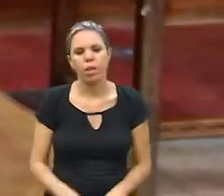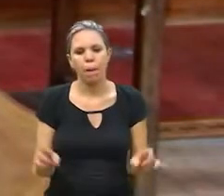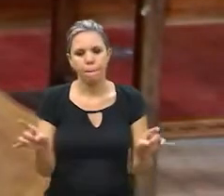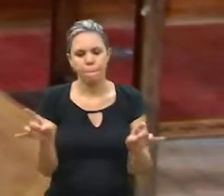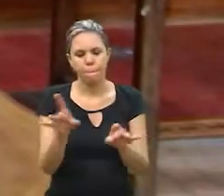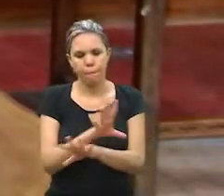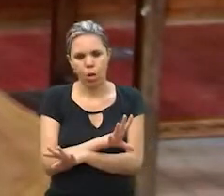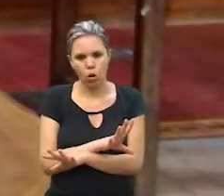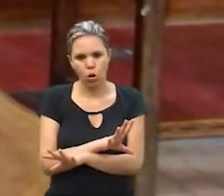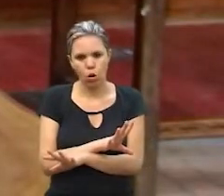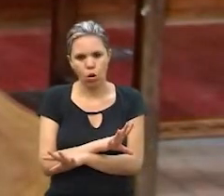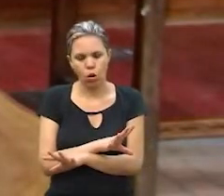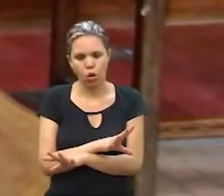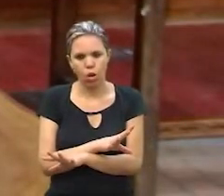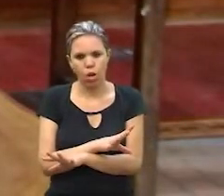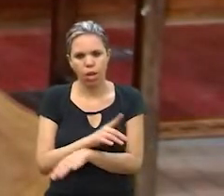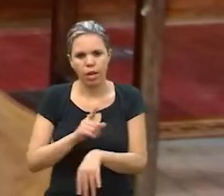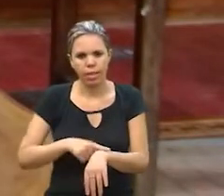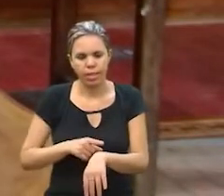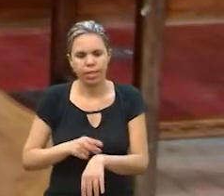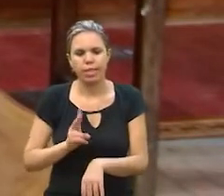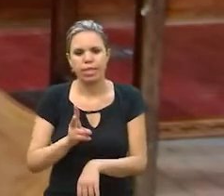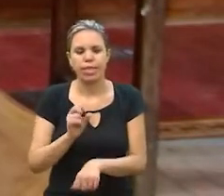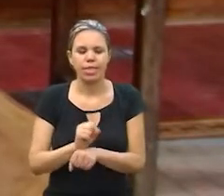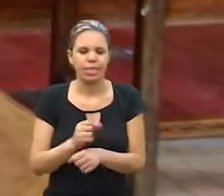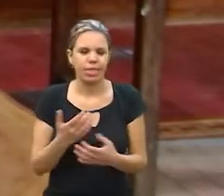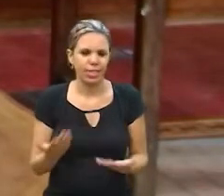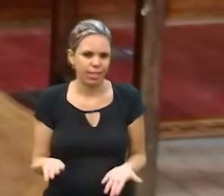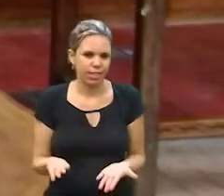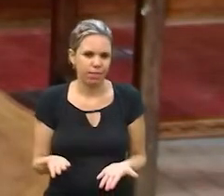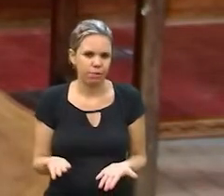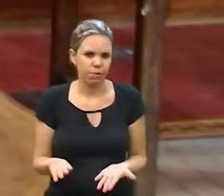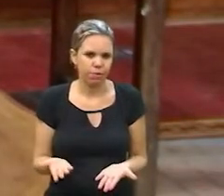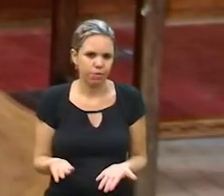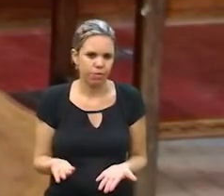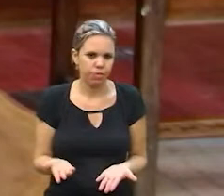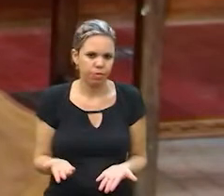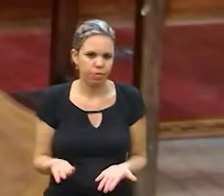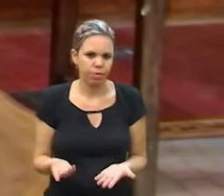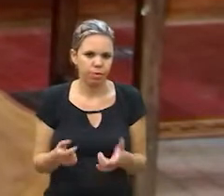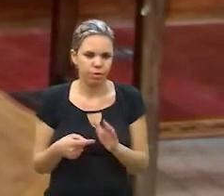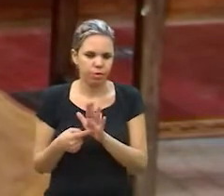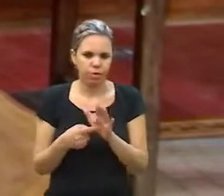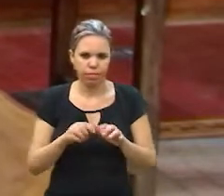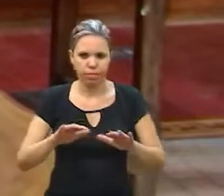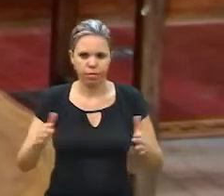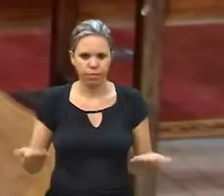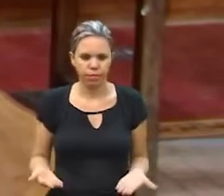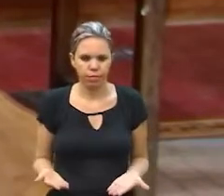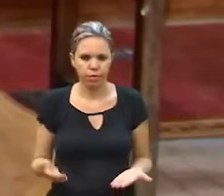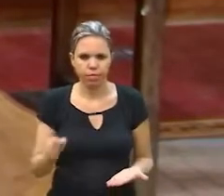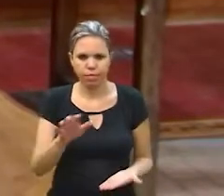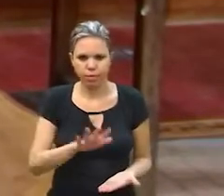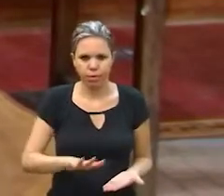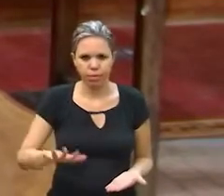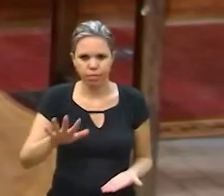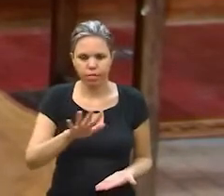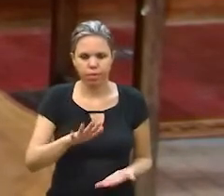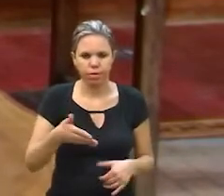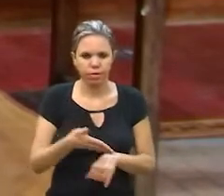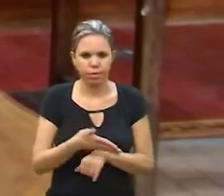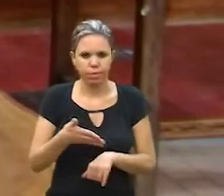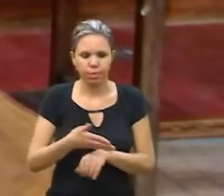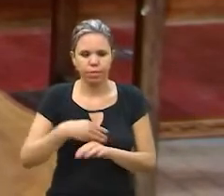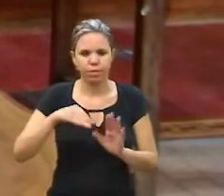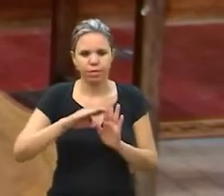Receita pronta, a nossa ficou o tempo todo aqui com a gente, né? Servindo aqui na mesa como cenário, fez parte